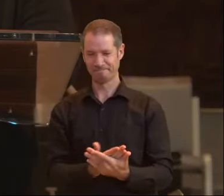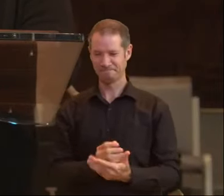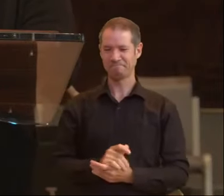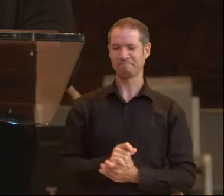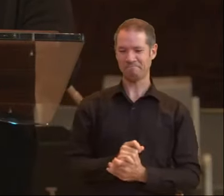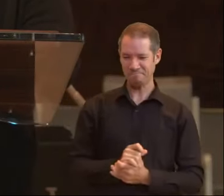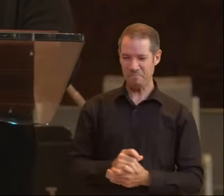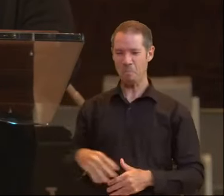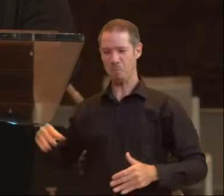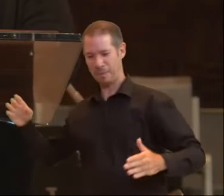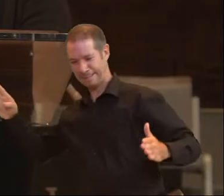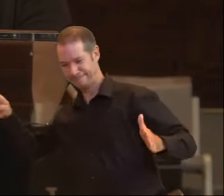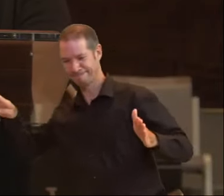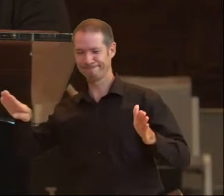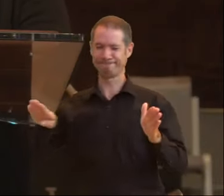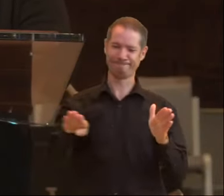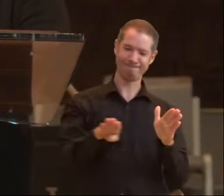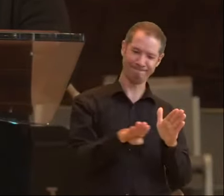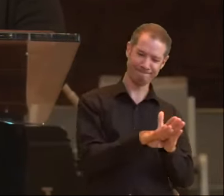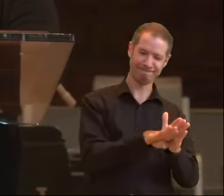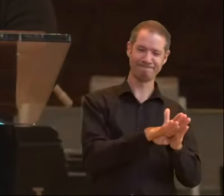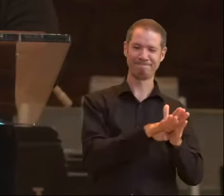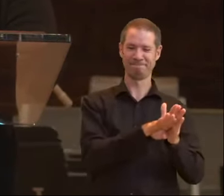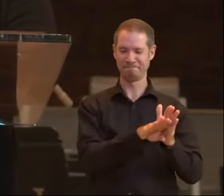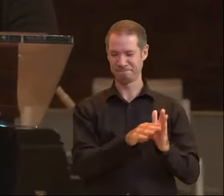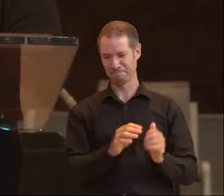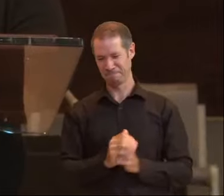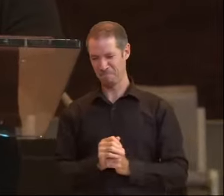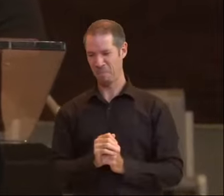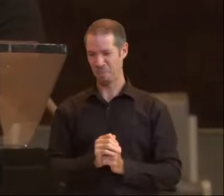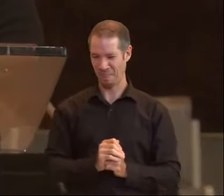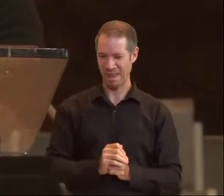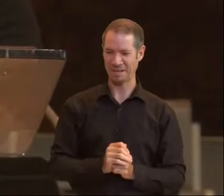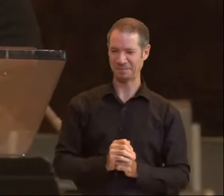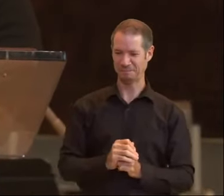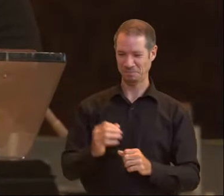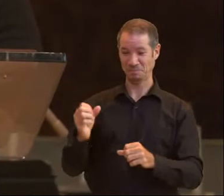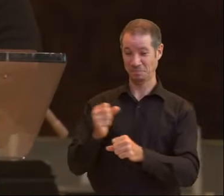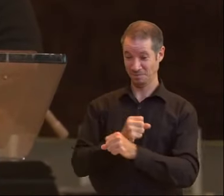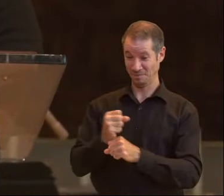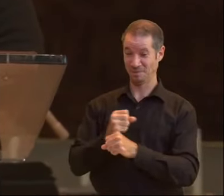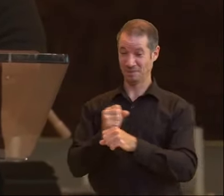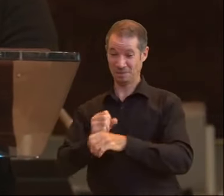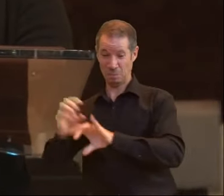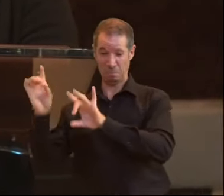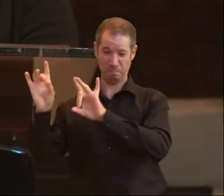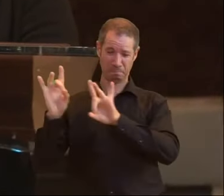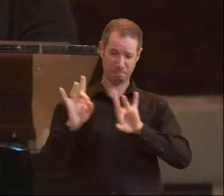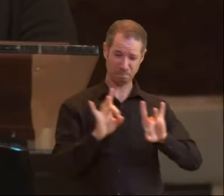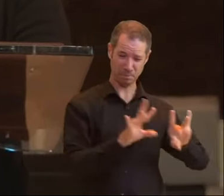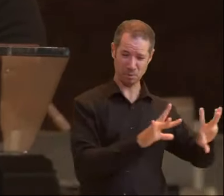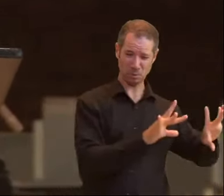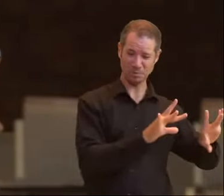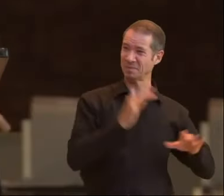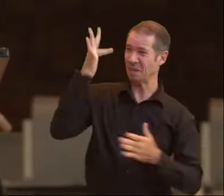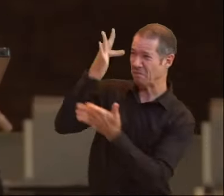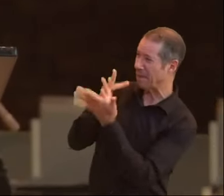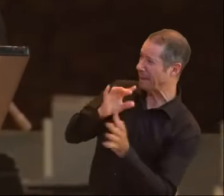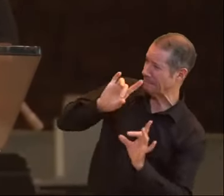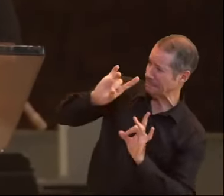Até mesmo seus seguidores o abandonaram, negando